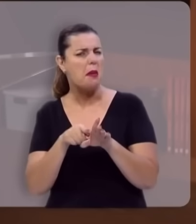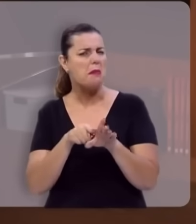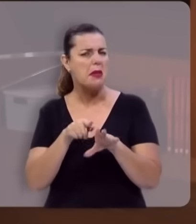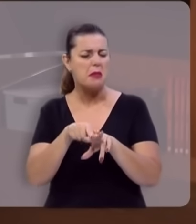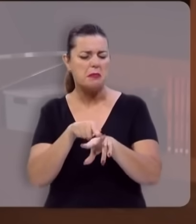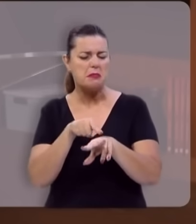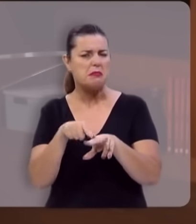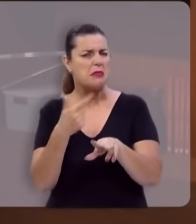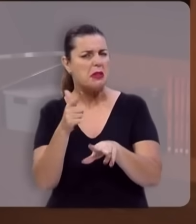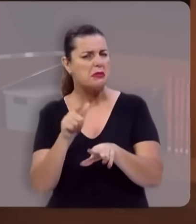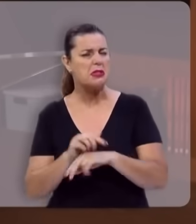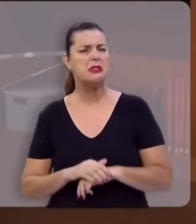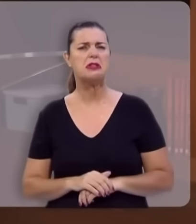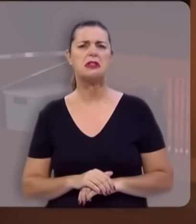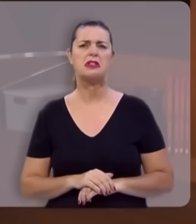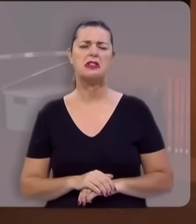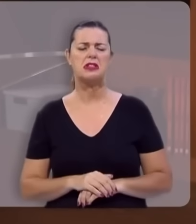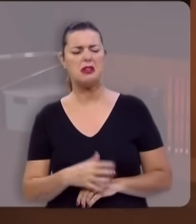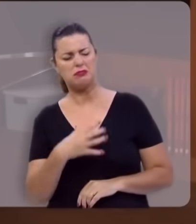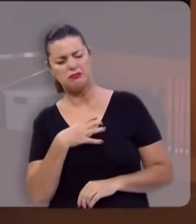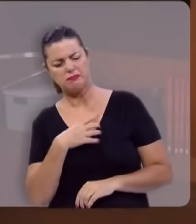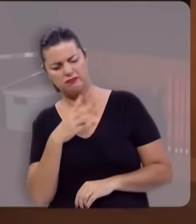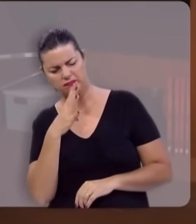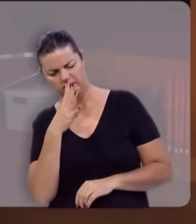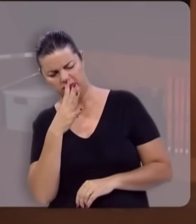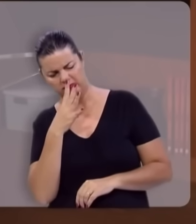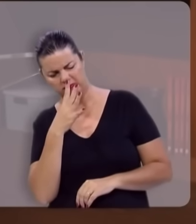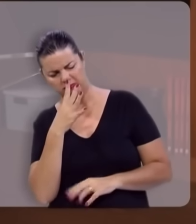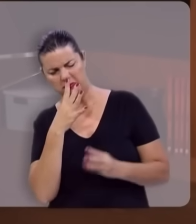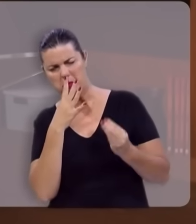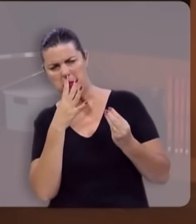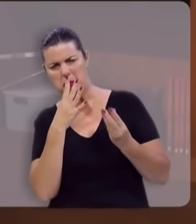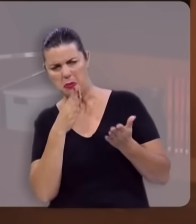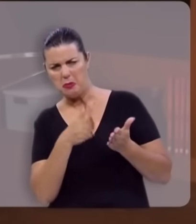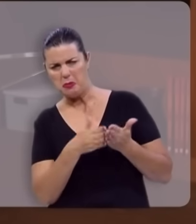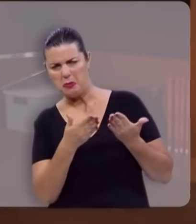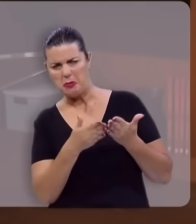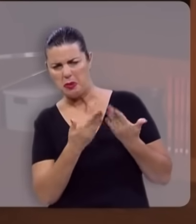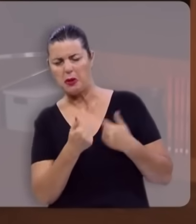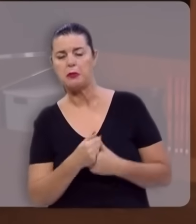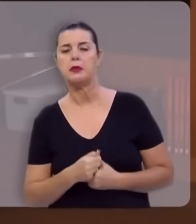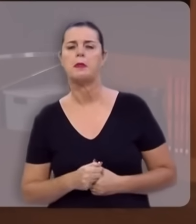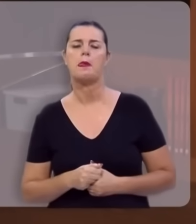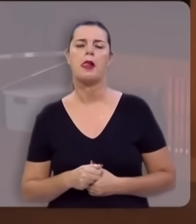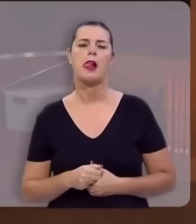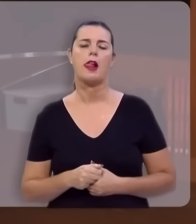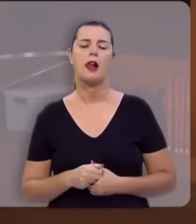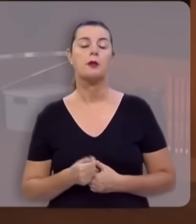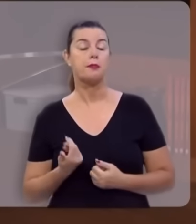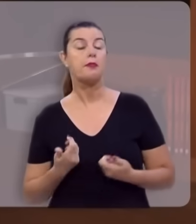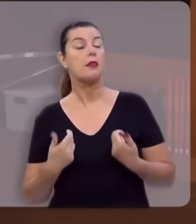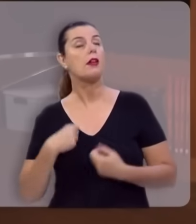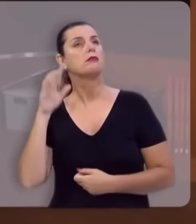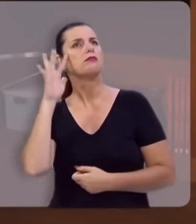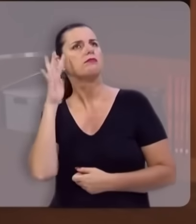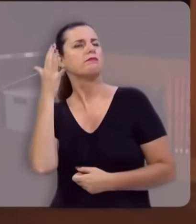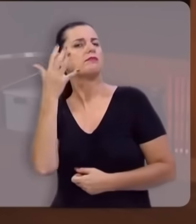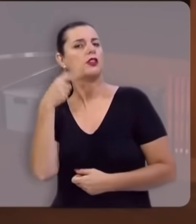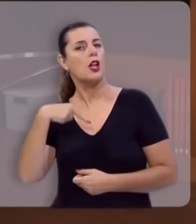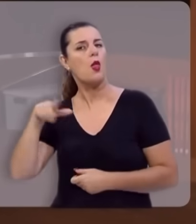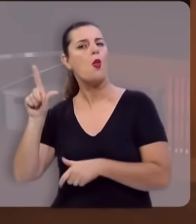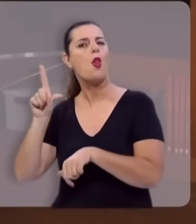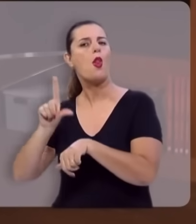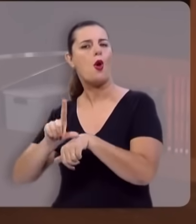descalços, numa situação social muito, muito carente. E ele resolveu ir numa